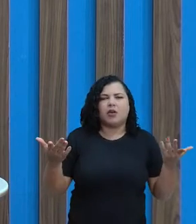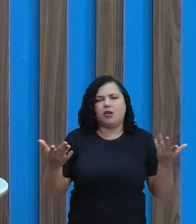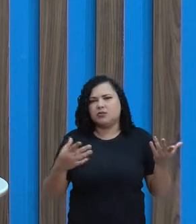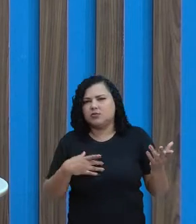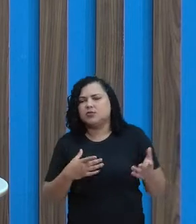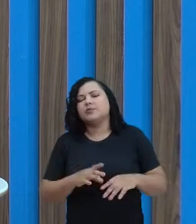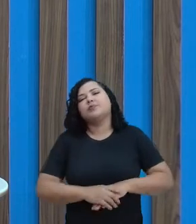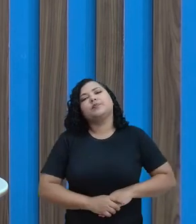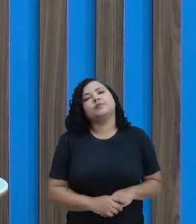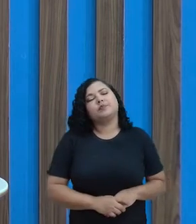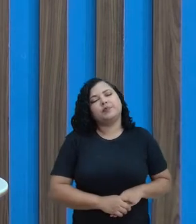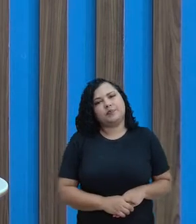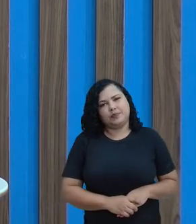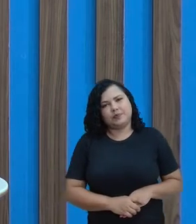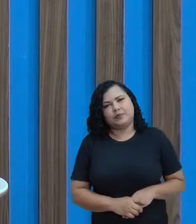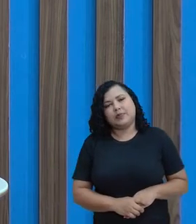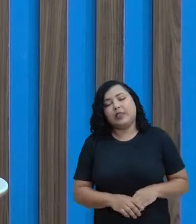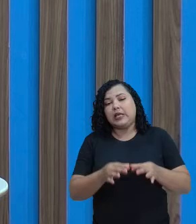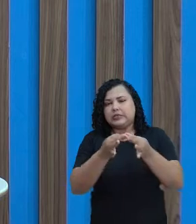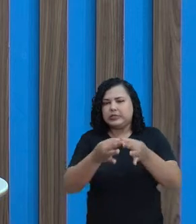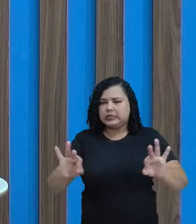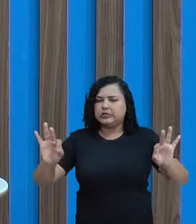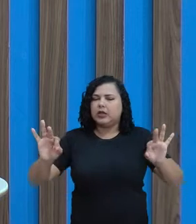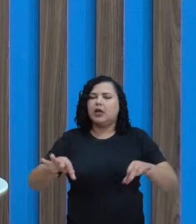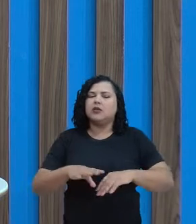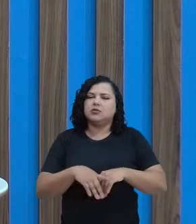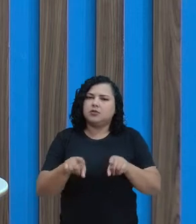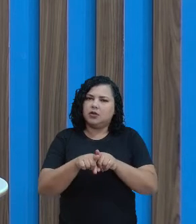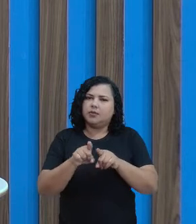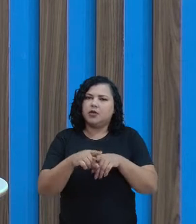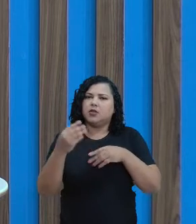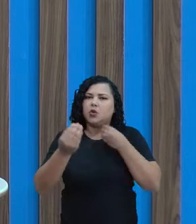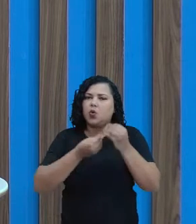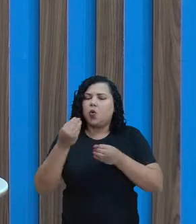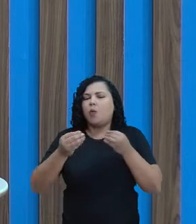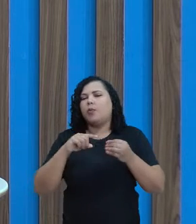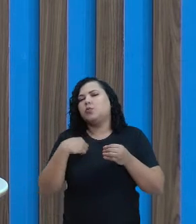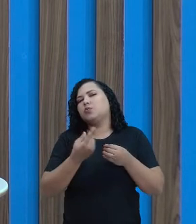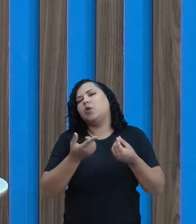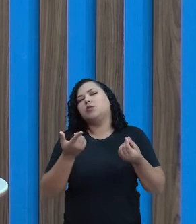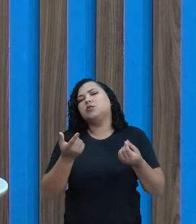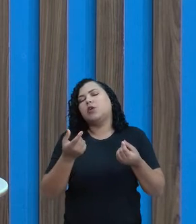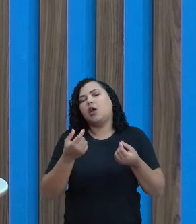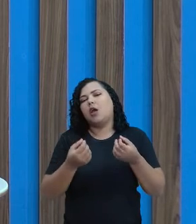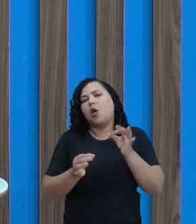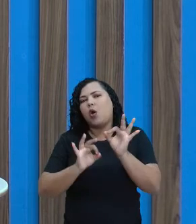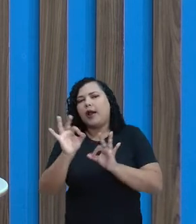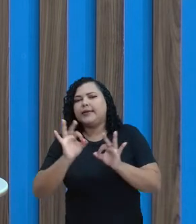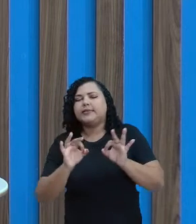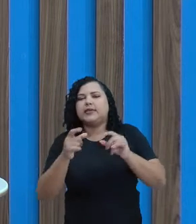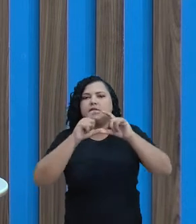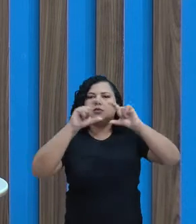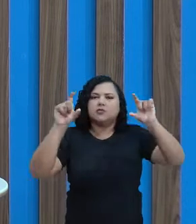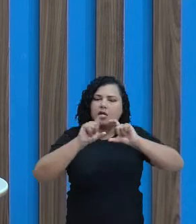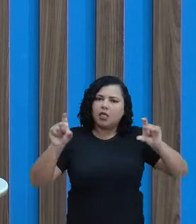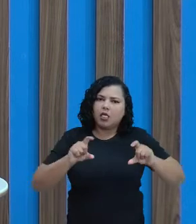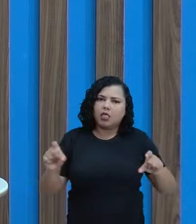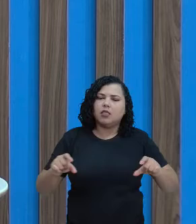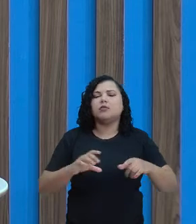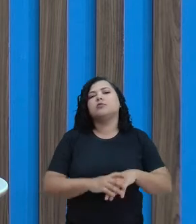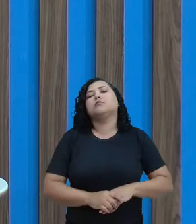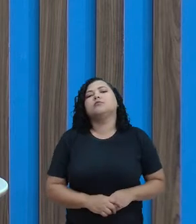uma semelhança da organização sintática, né? De como a gente constrói frases, períodos, orações. Então, a